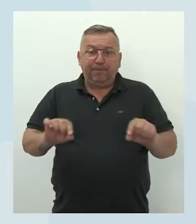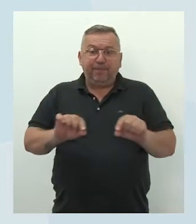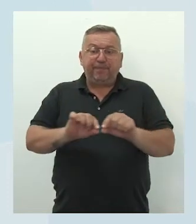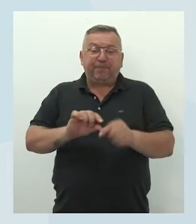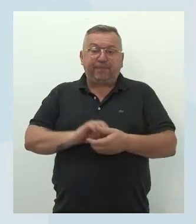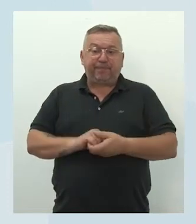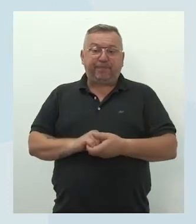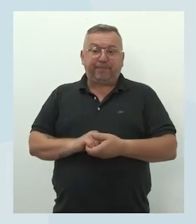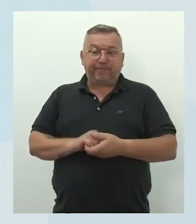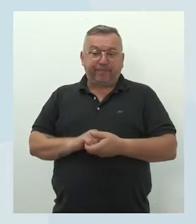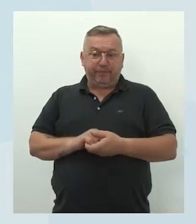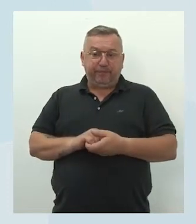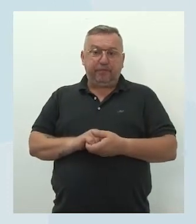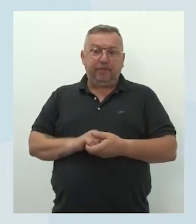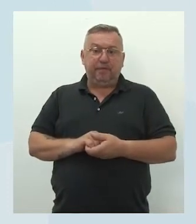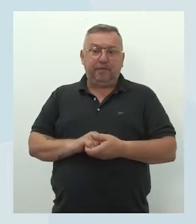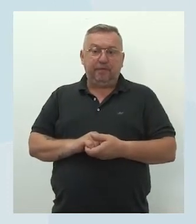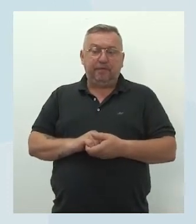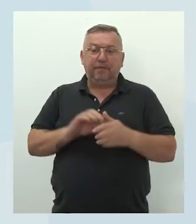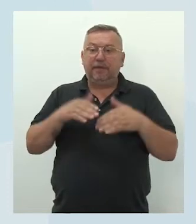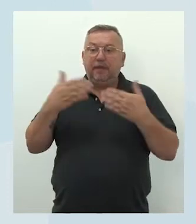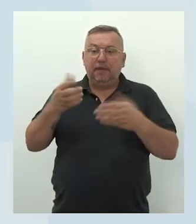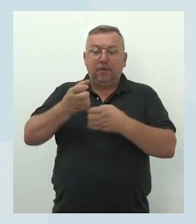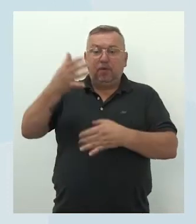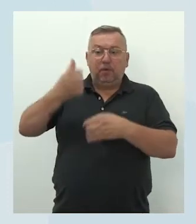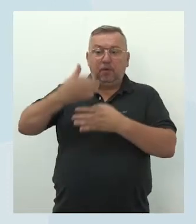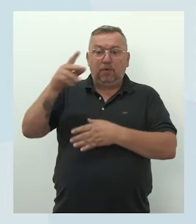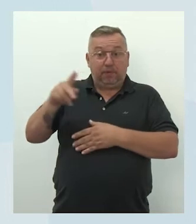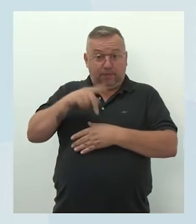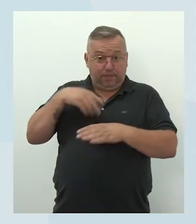de perímetro? E aí, Renan, os professores já estão